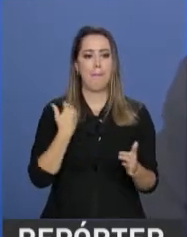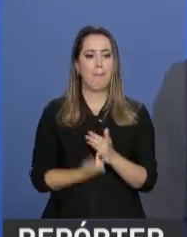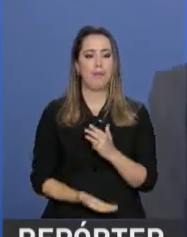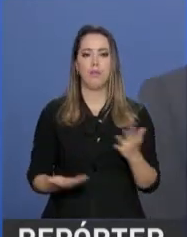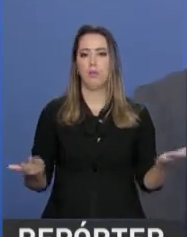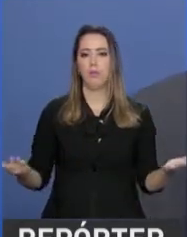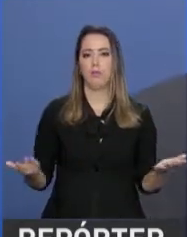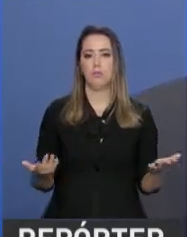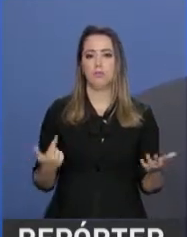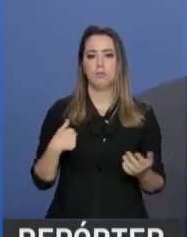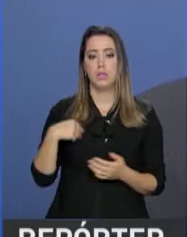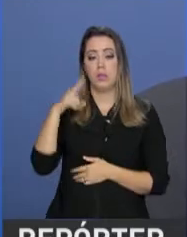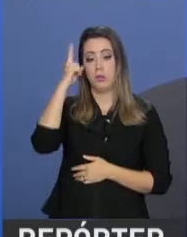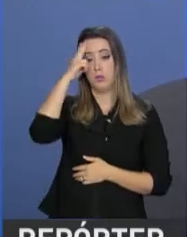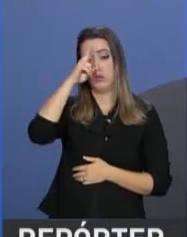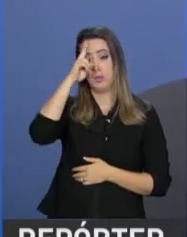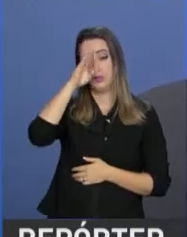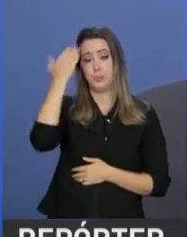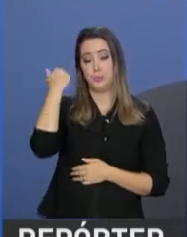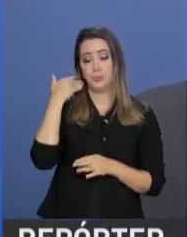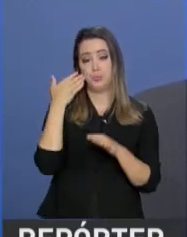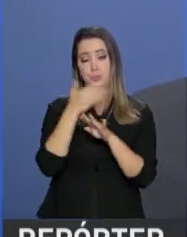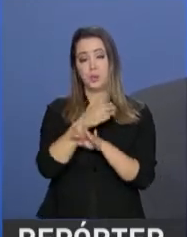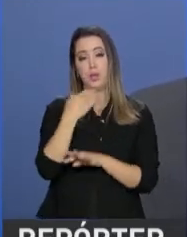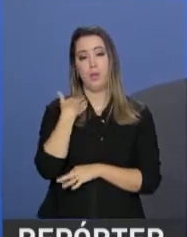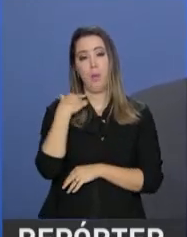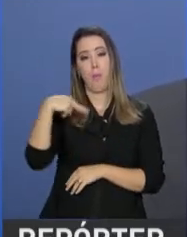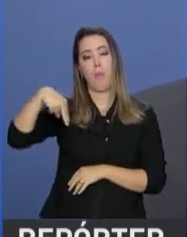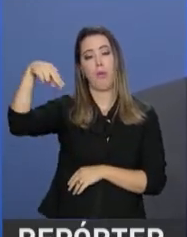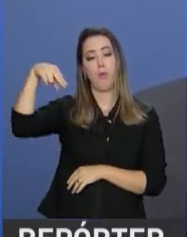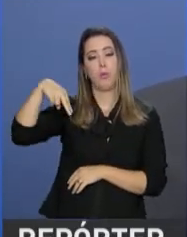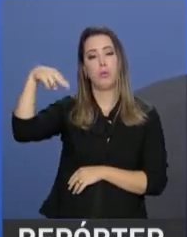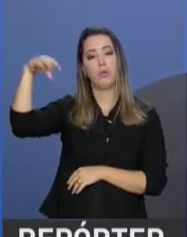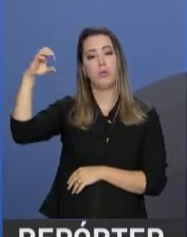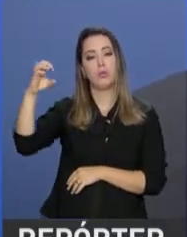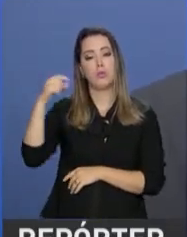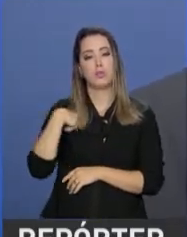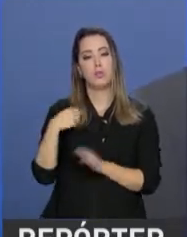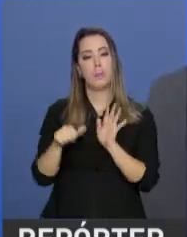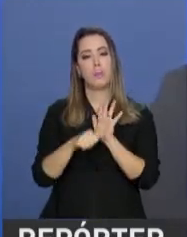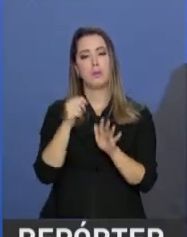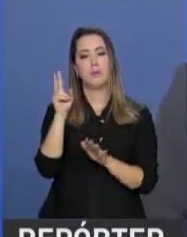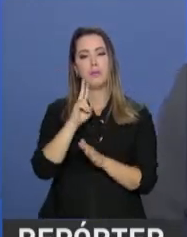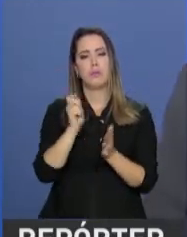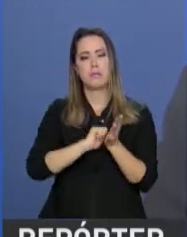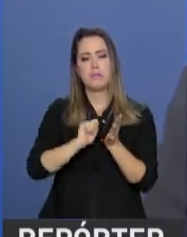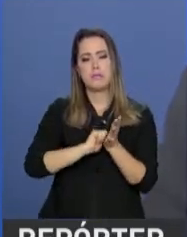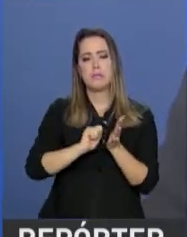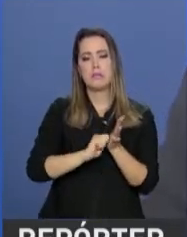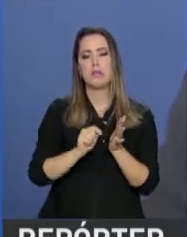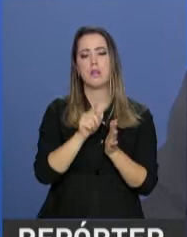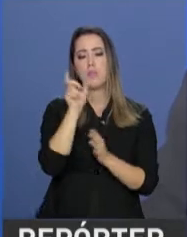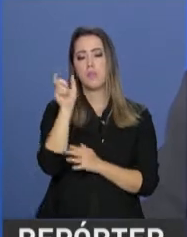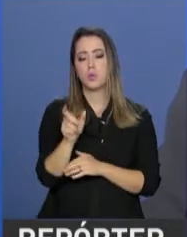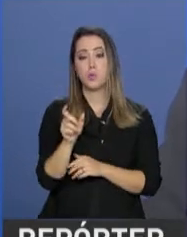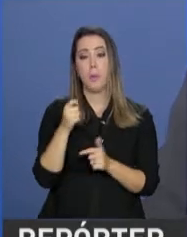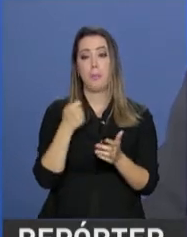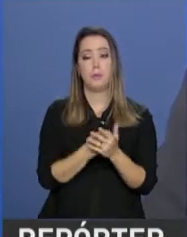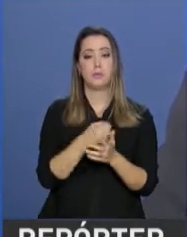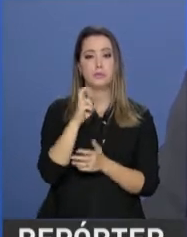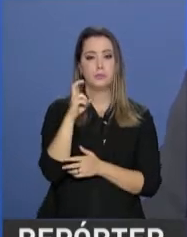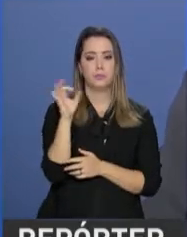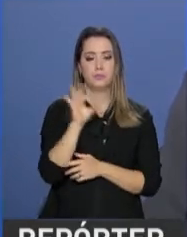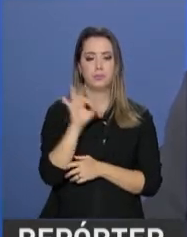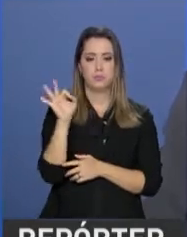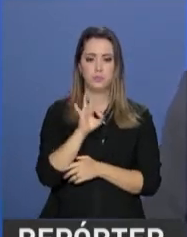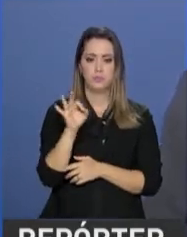o pagamento eu me recordo kindle banco do nordeste na primeira medida provisória acreditei em que o cidadão pagar 5%